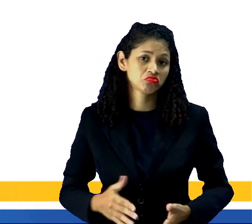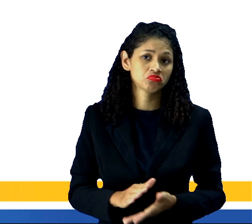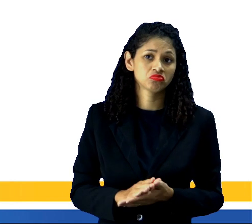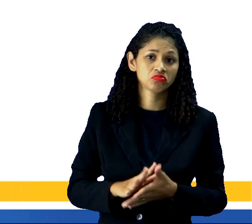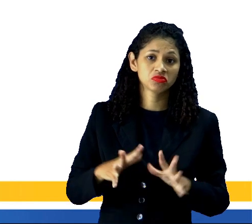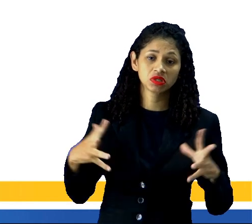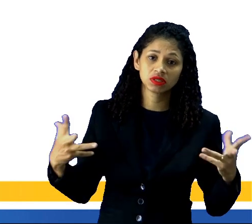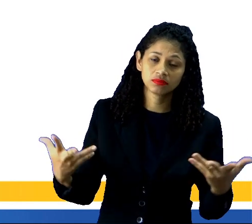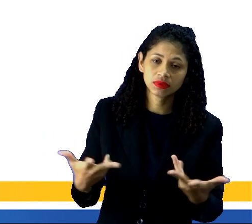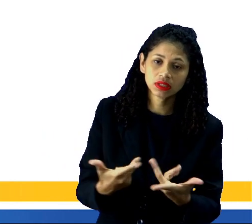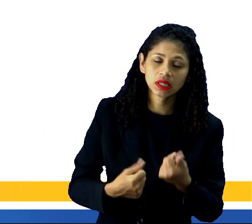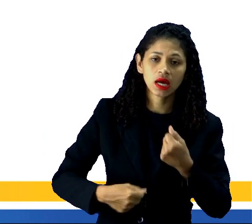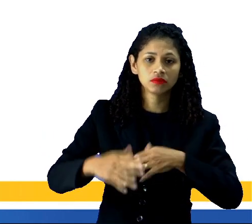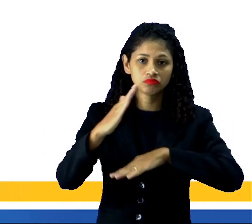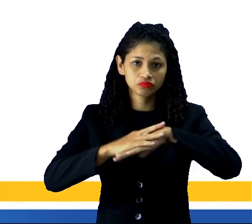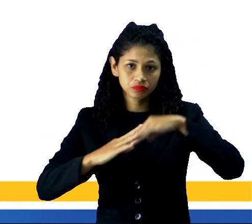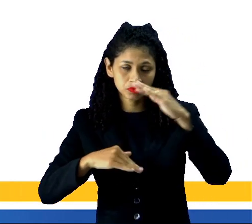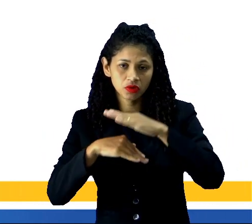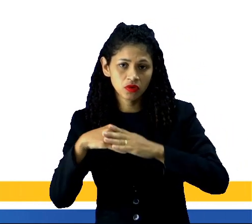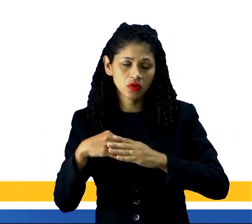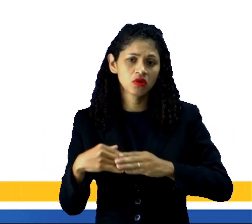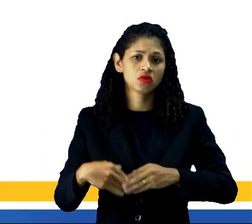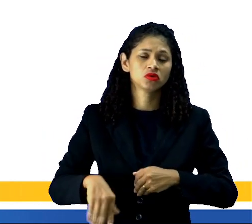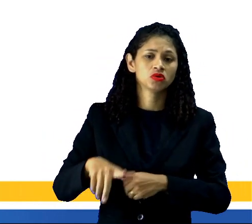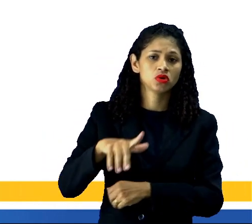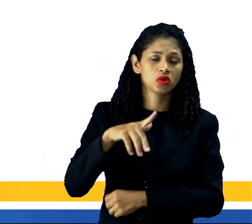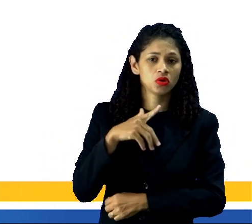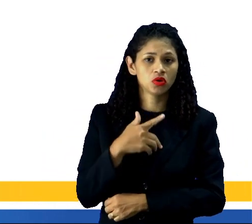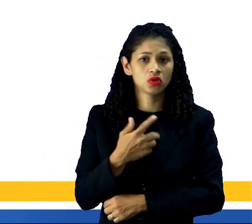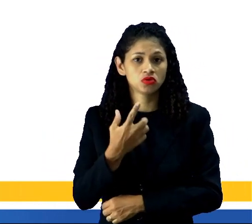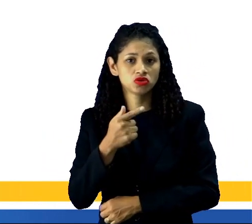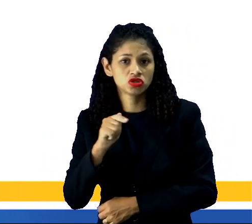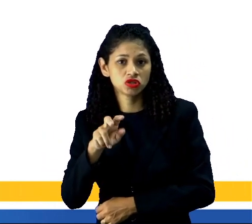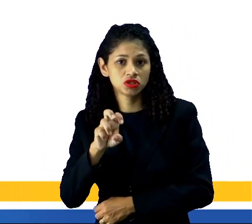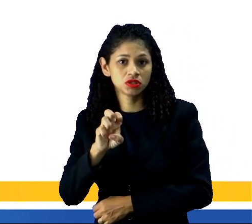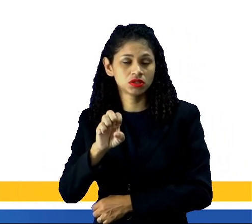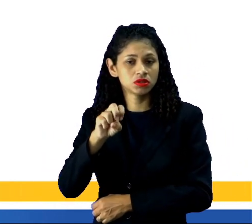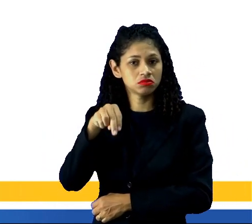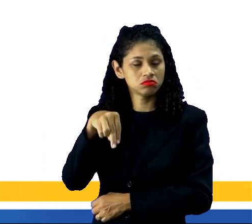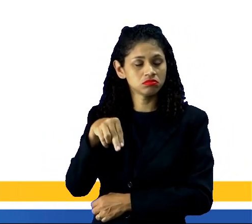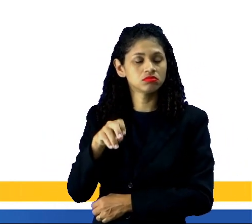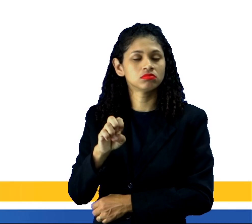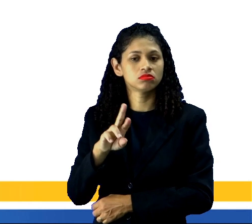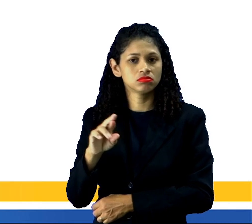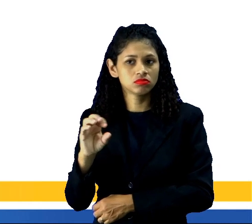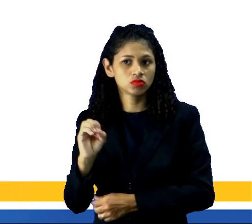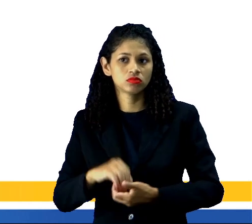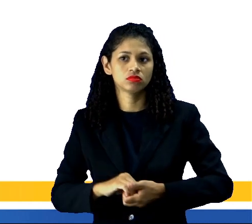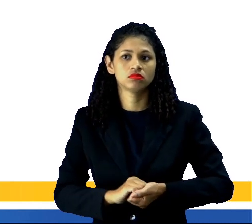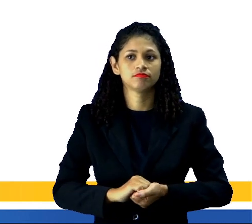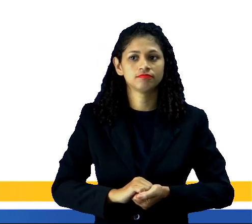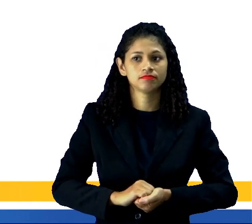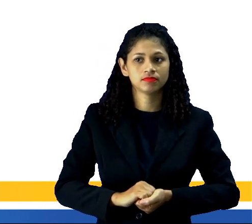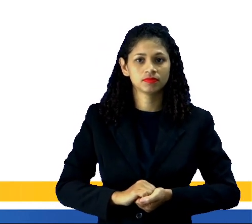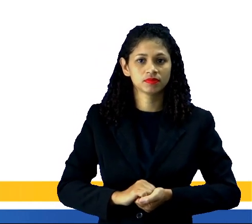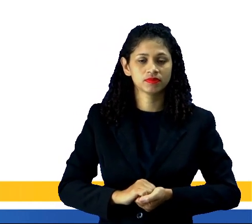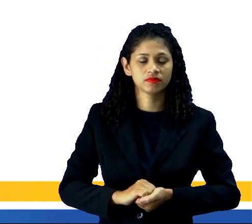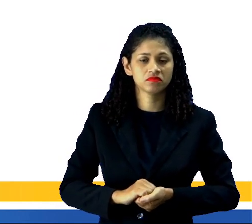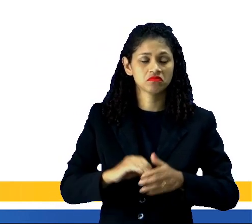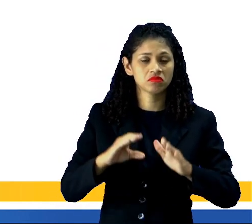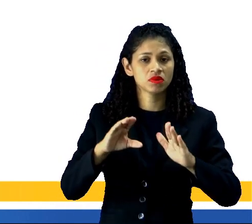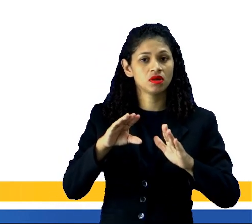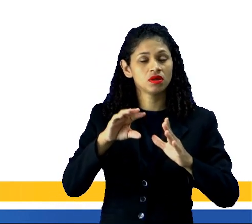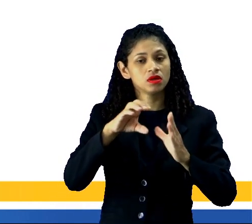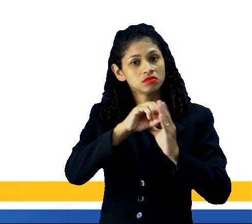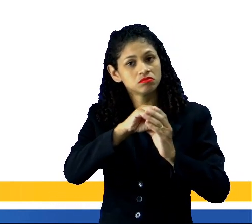Habilidades profissionais, sexo, idade, a procedência e o destino para o qual ele vai, né? Então, vamos lá.